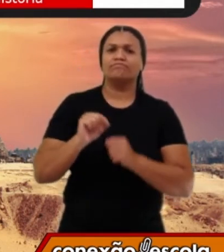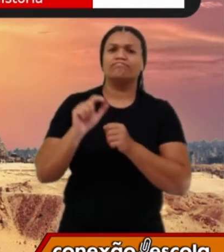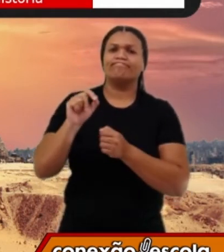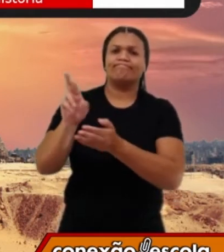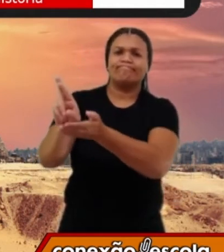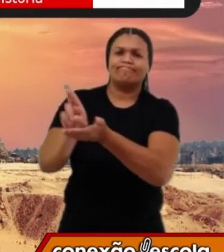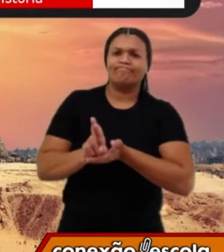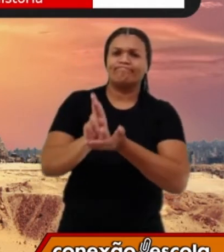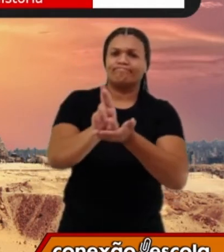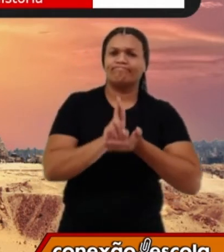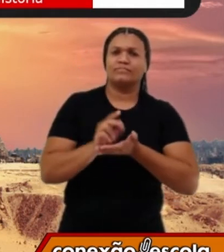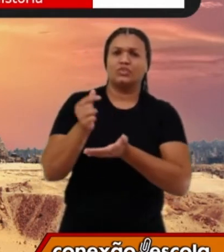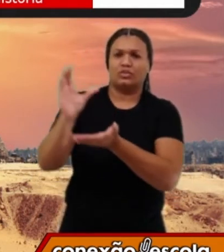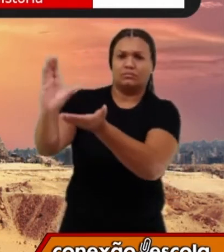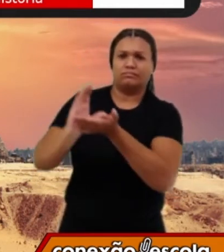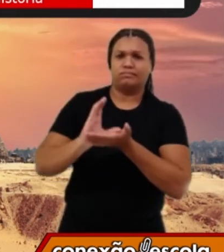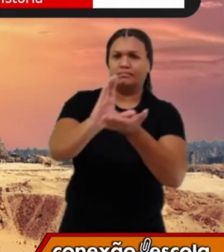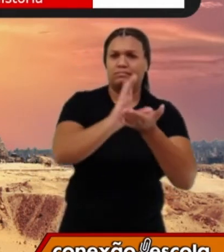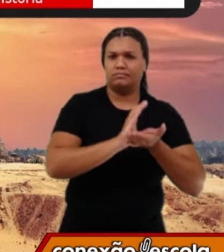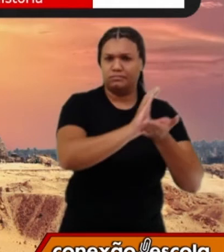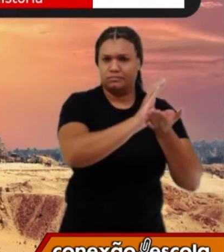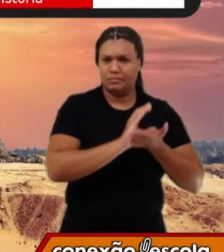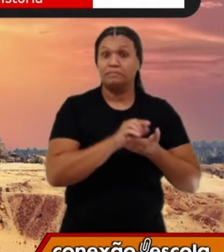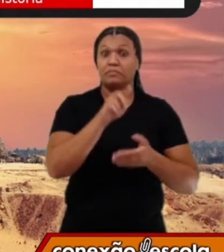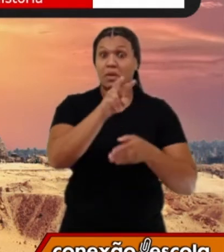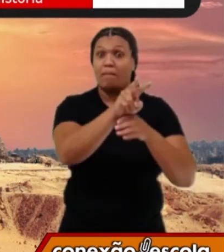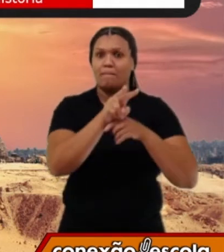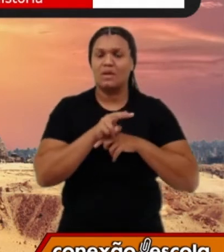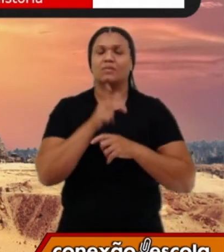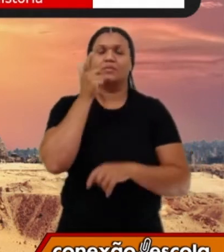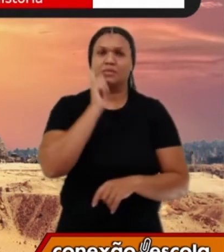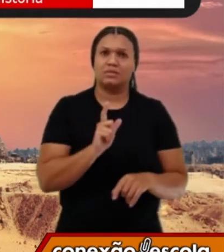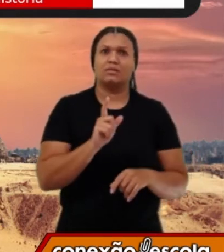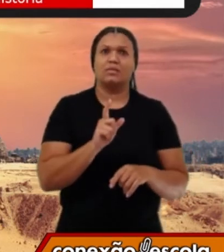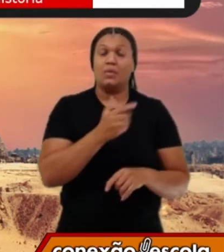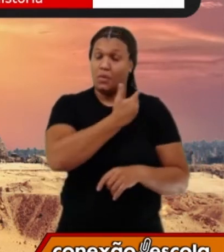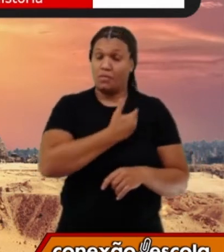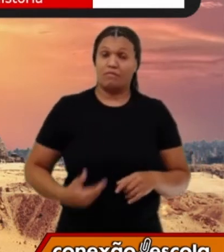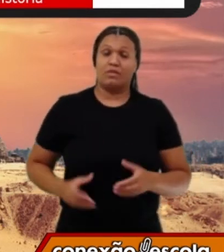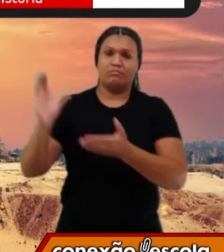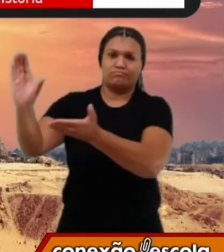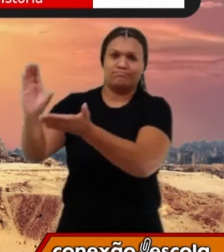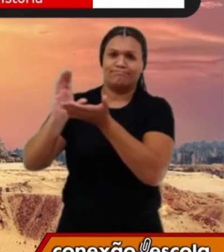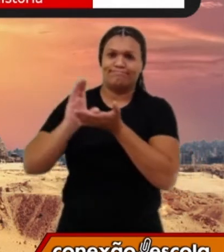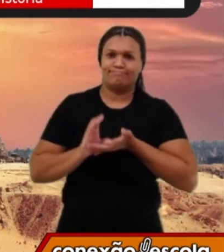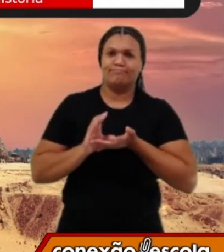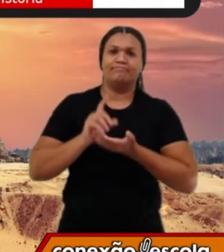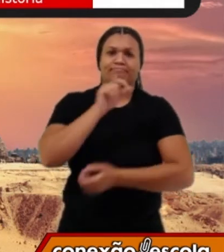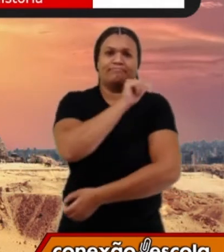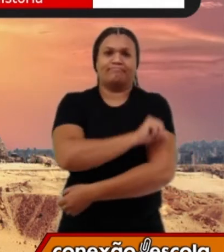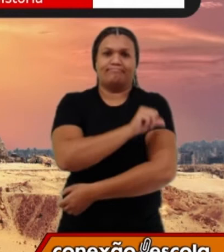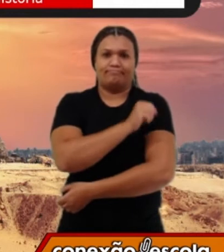E esse empréstimo é característica. O governo ele entregava todo o valor da tarifa alfandegária do Porto do Rio de